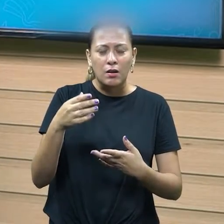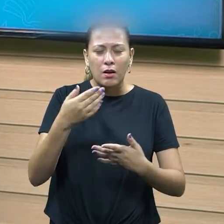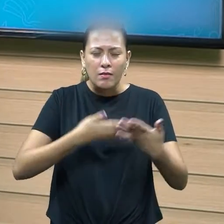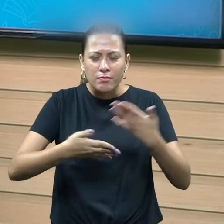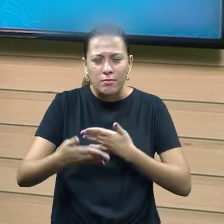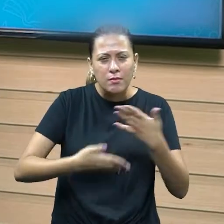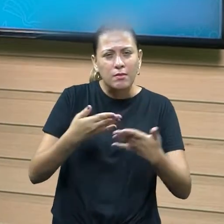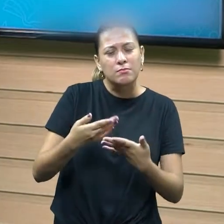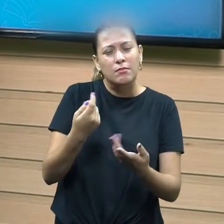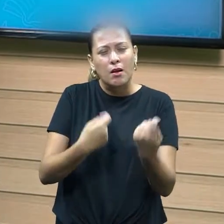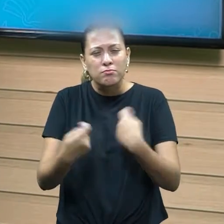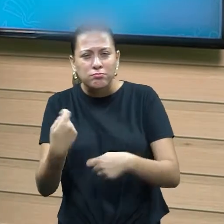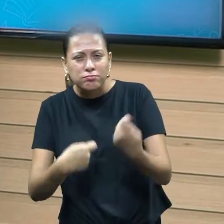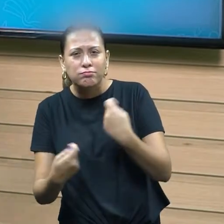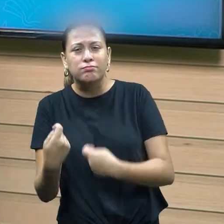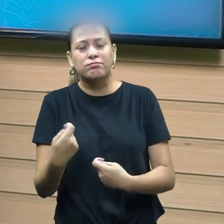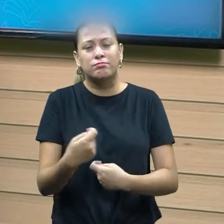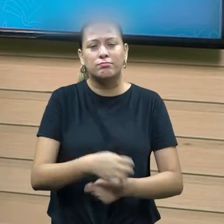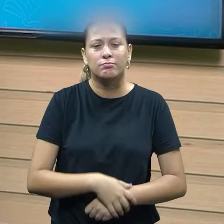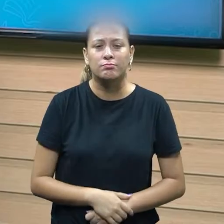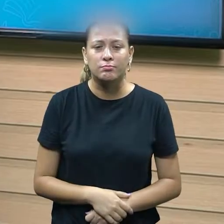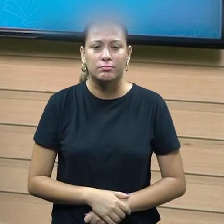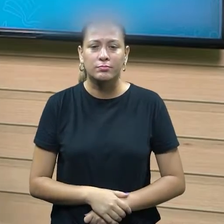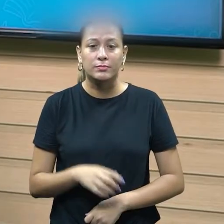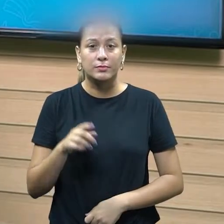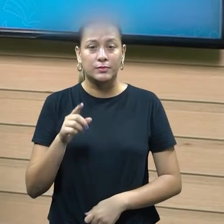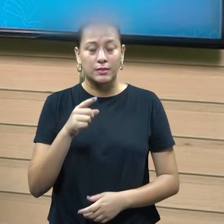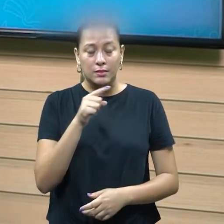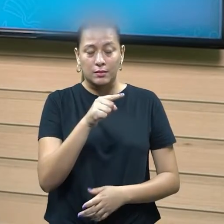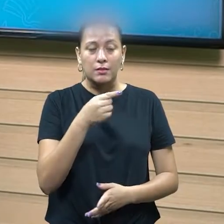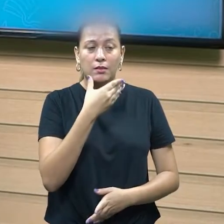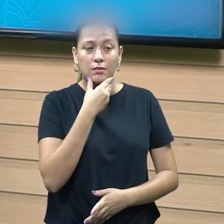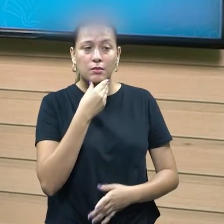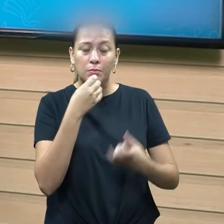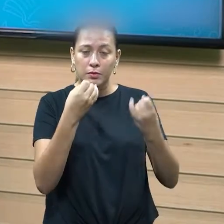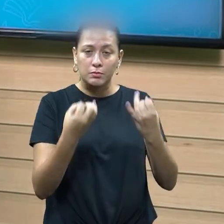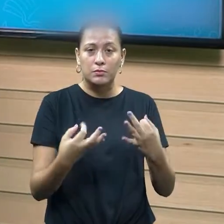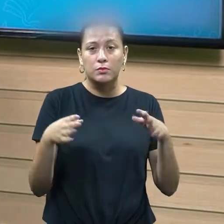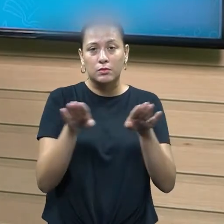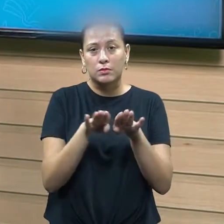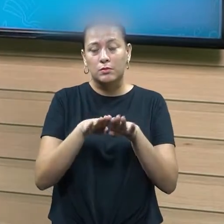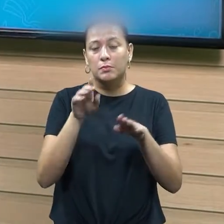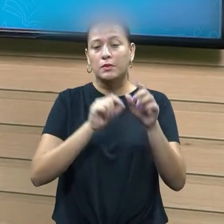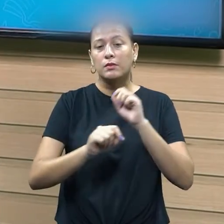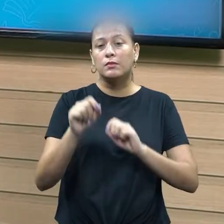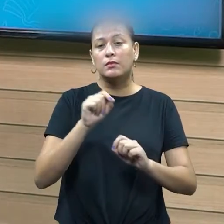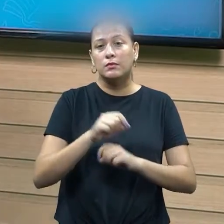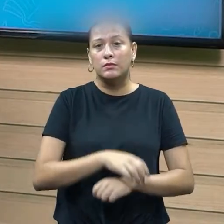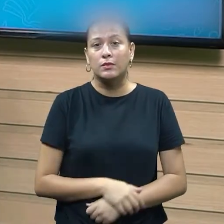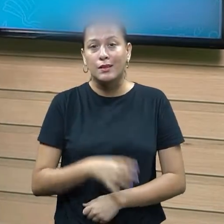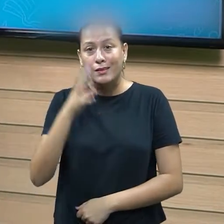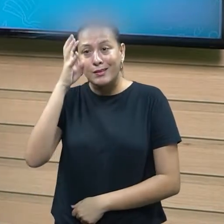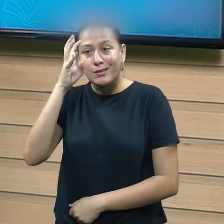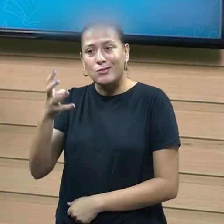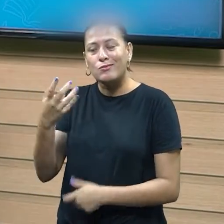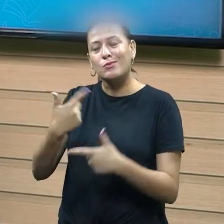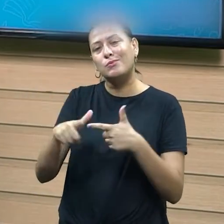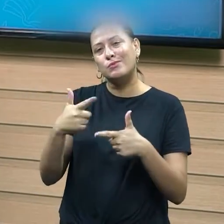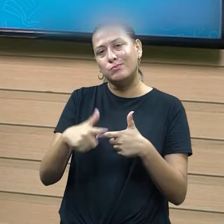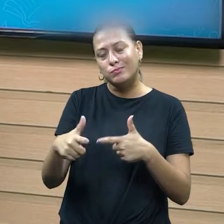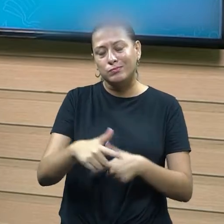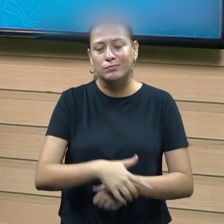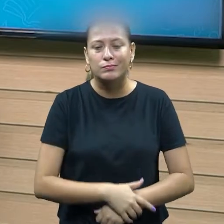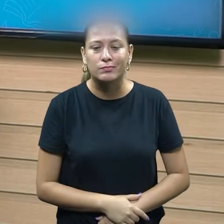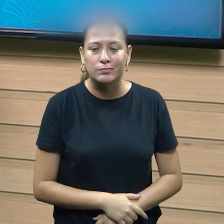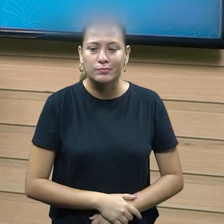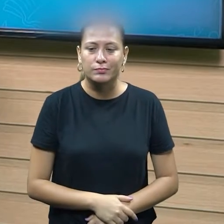negociar. E ele mesmo citou também que lá anterior, que muitas das vezes a negociação é resolver o macereuma. E quando vai surgir